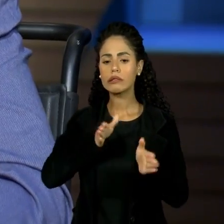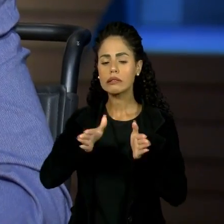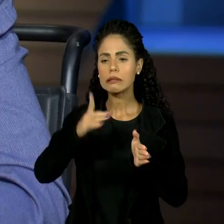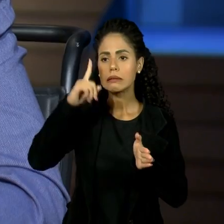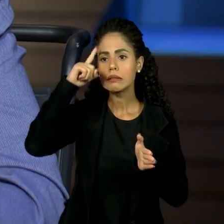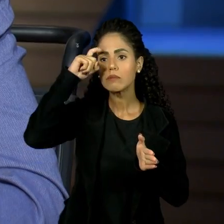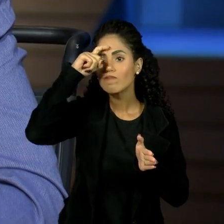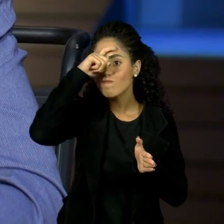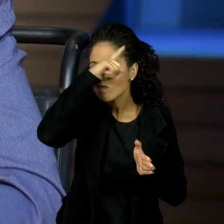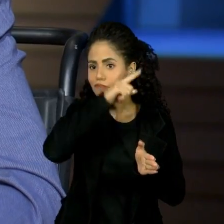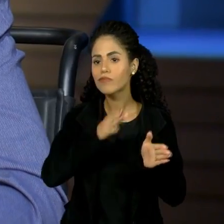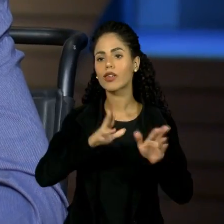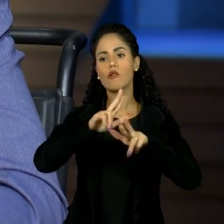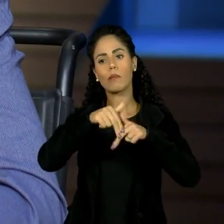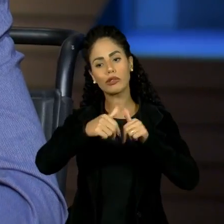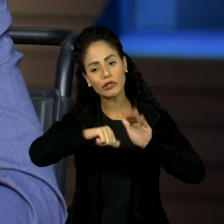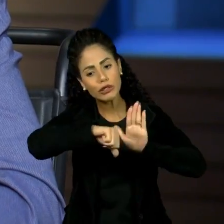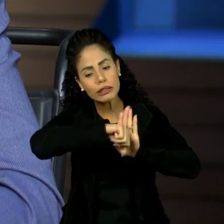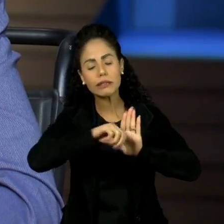que por criminalidade,